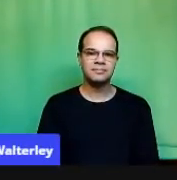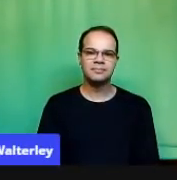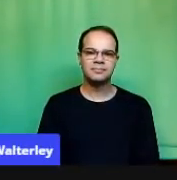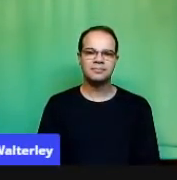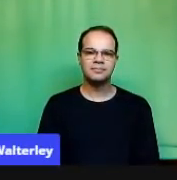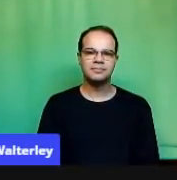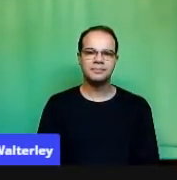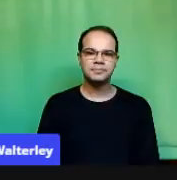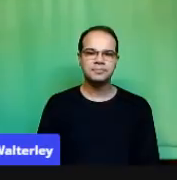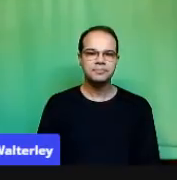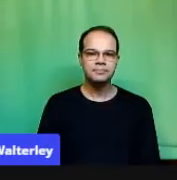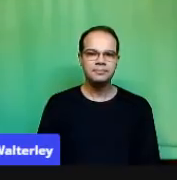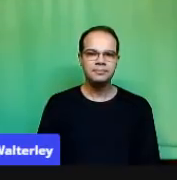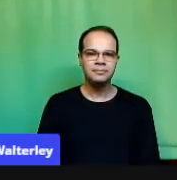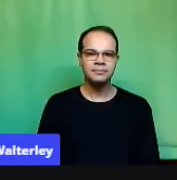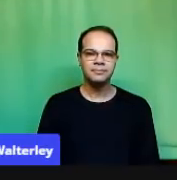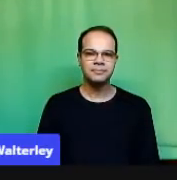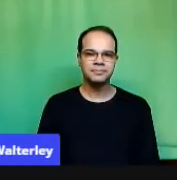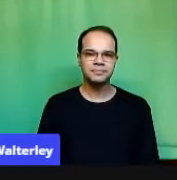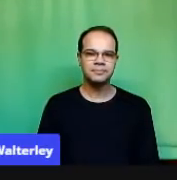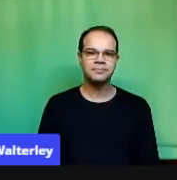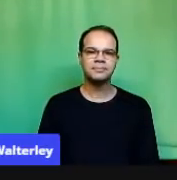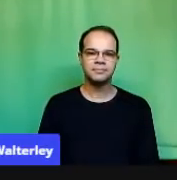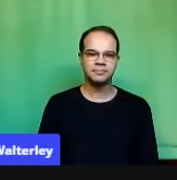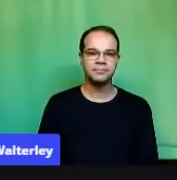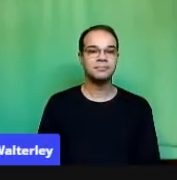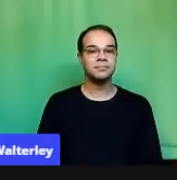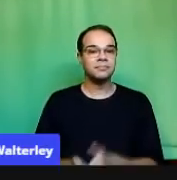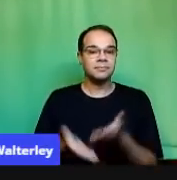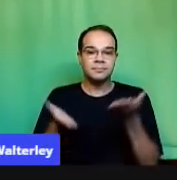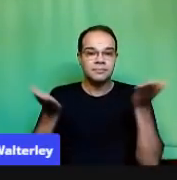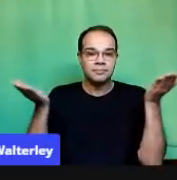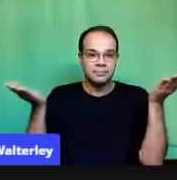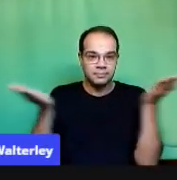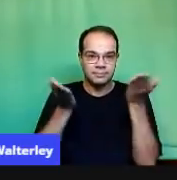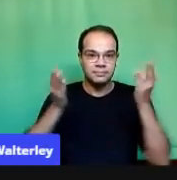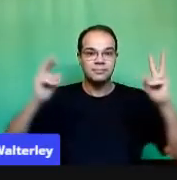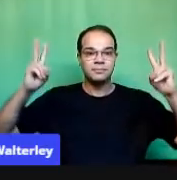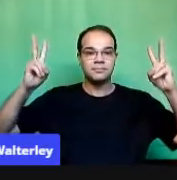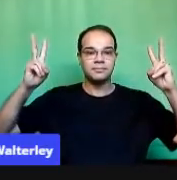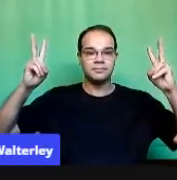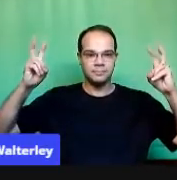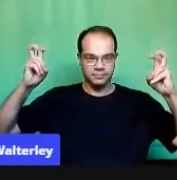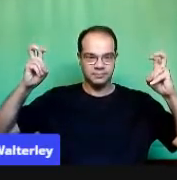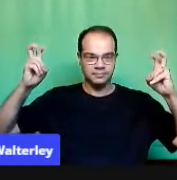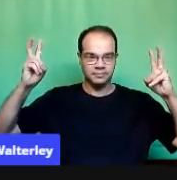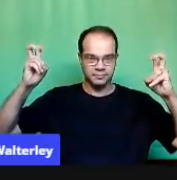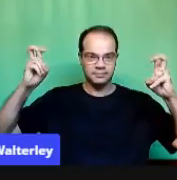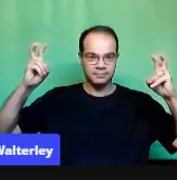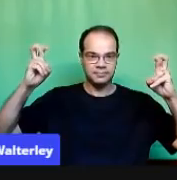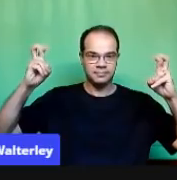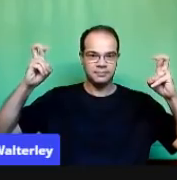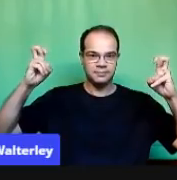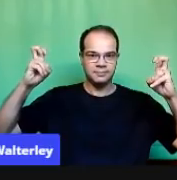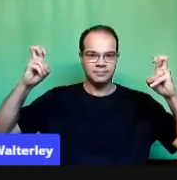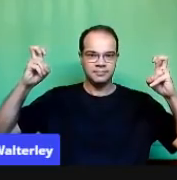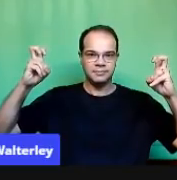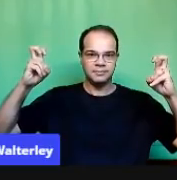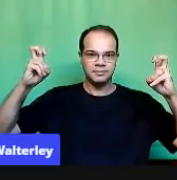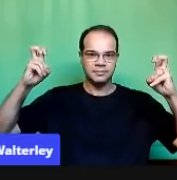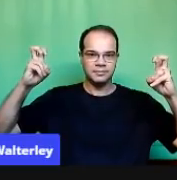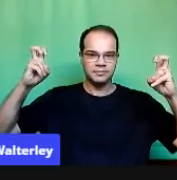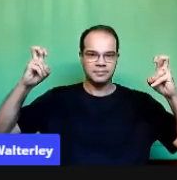E aí, eu chego numa frase que vai ser basicamente